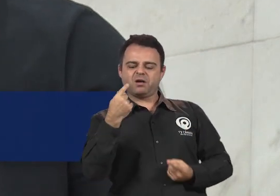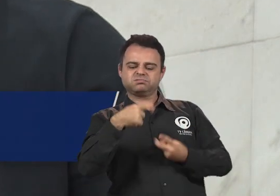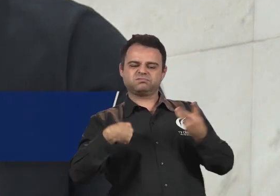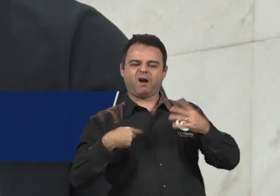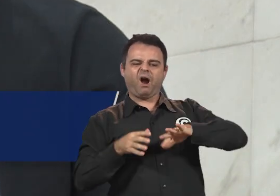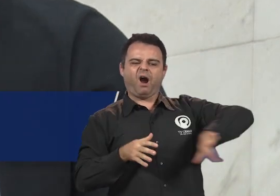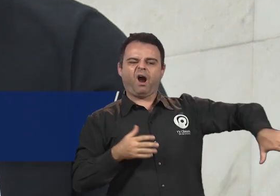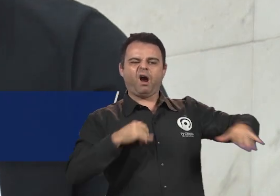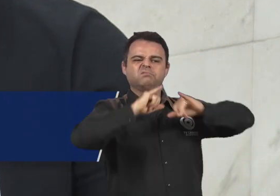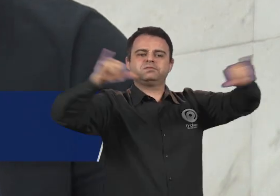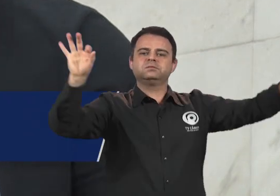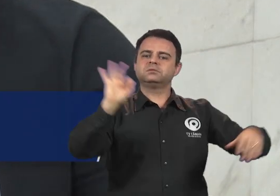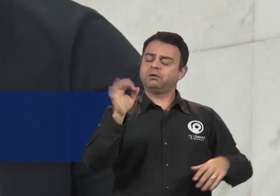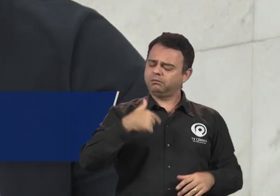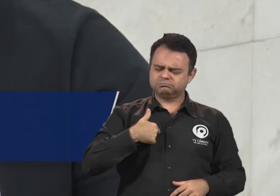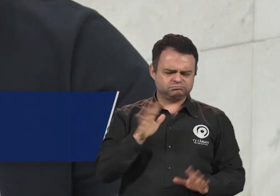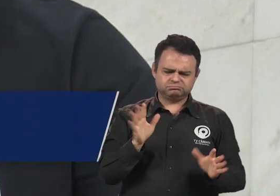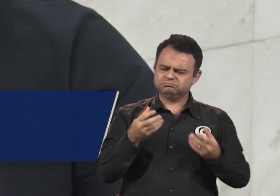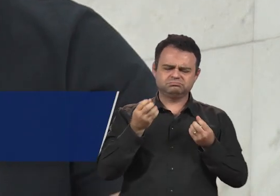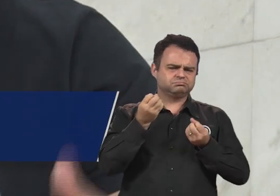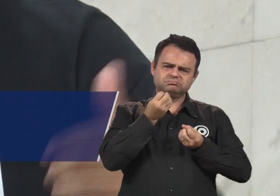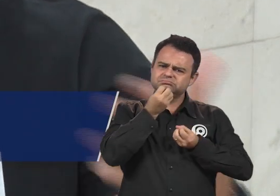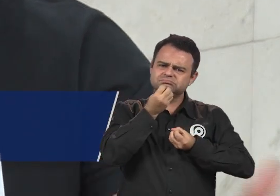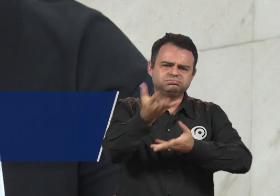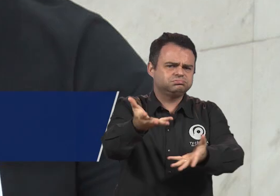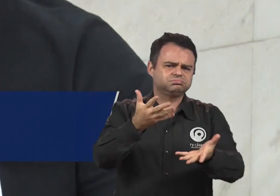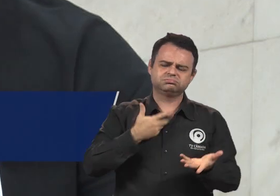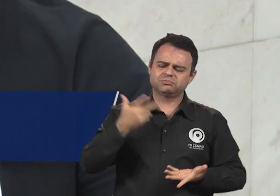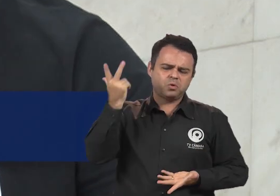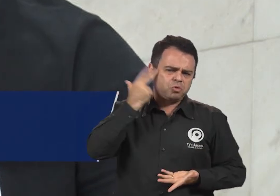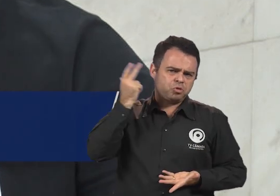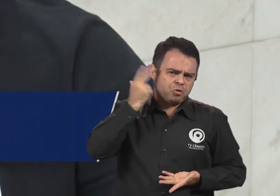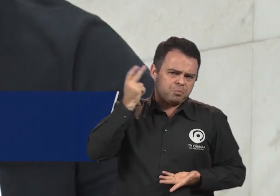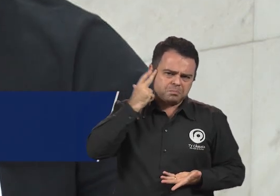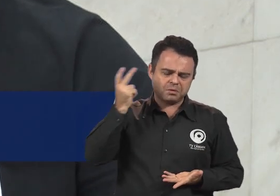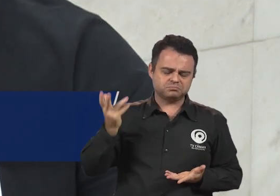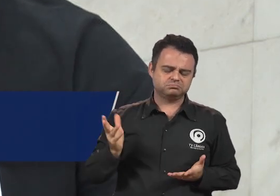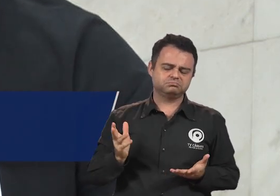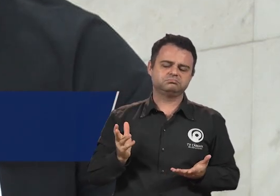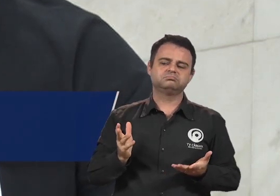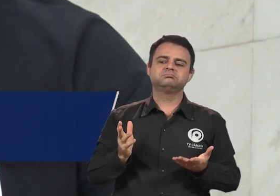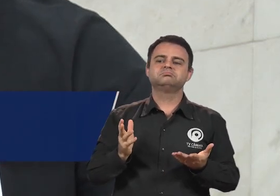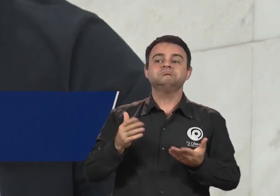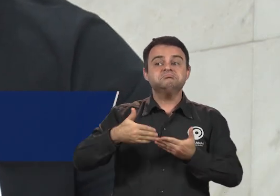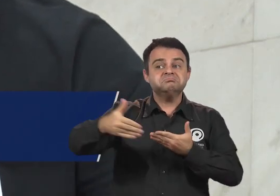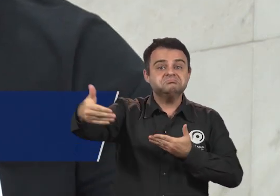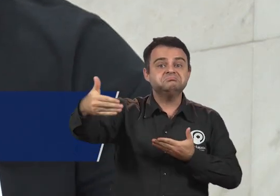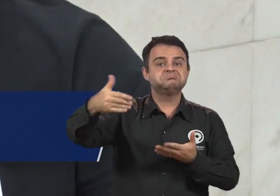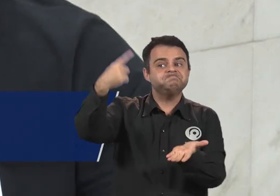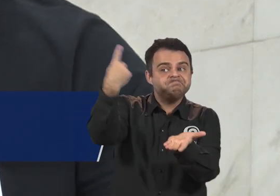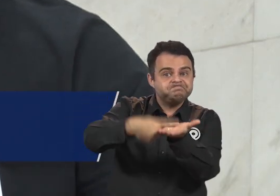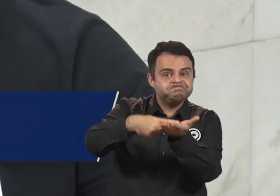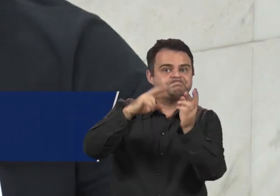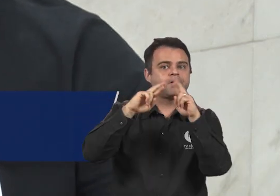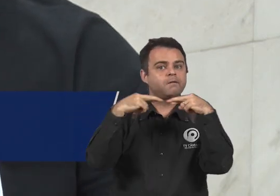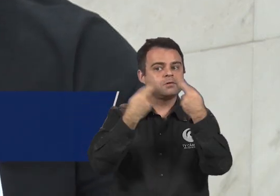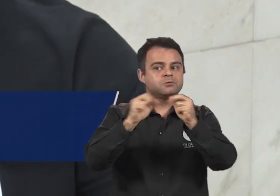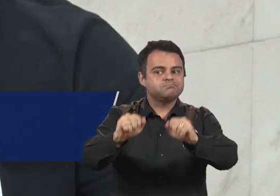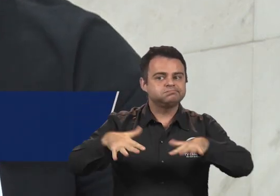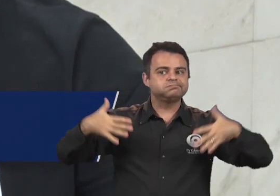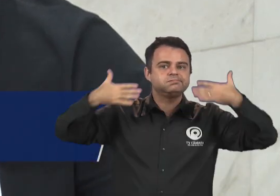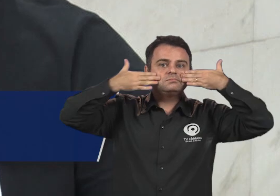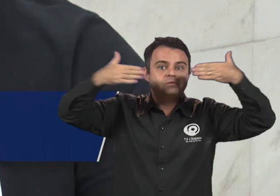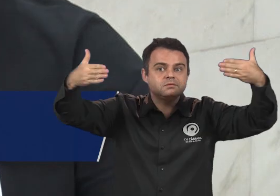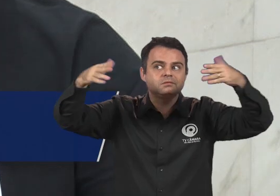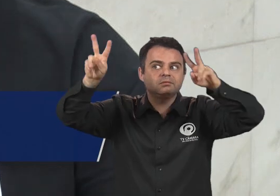muita coisa. E aí, nos próximos meses, a gente pretende fazer audiências públicas sobre alguns temas específicos que a gente está estudando no gabinete, enfim,